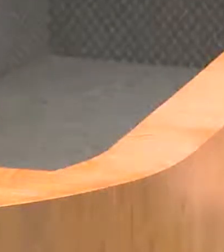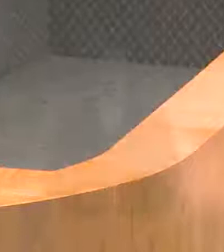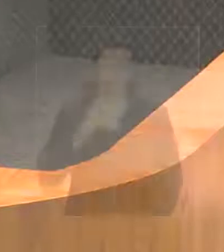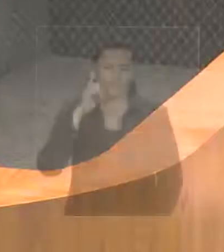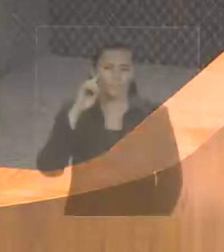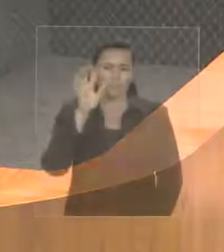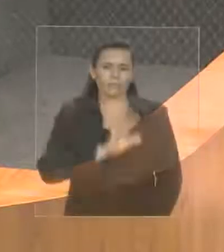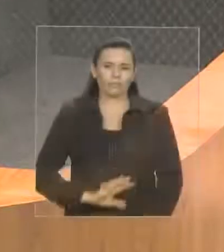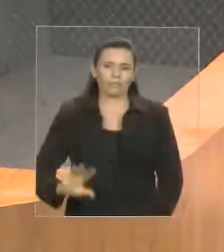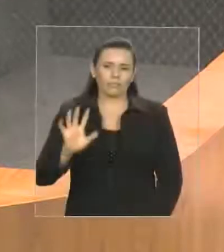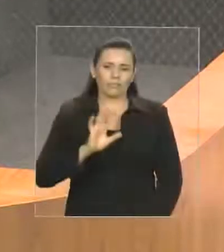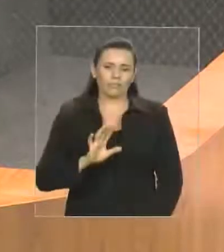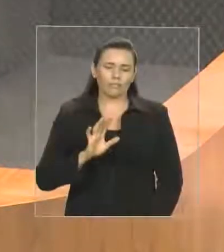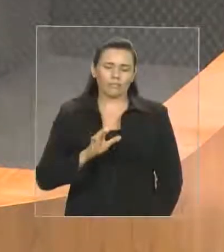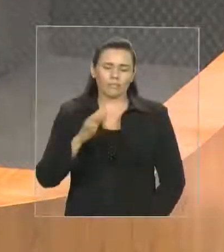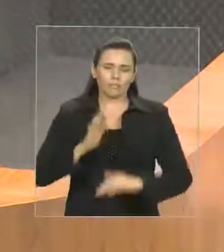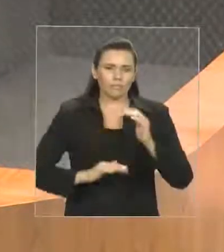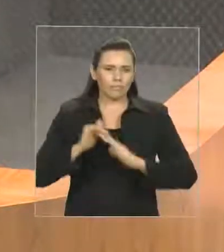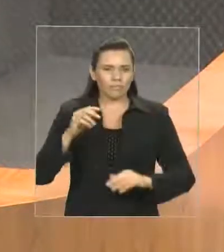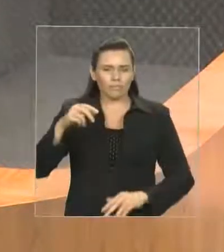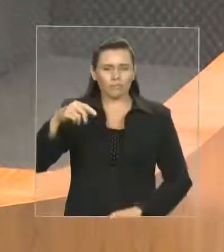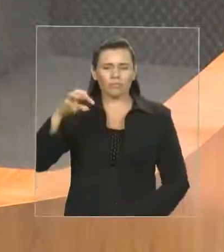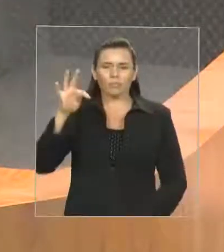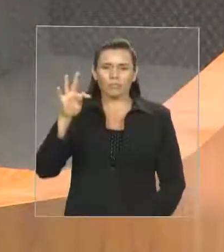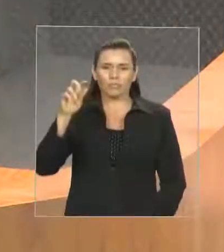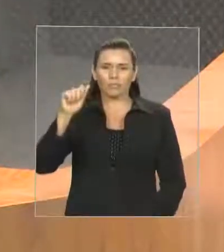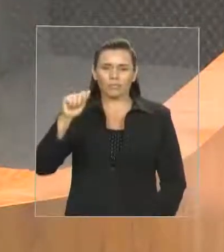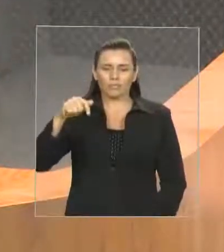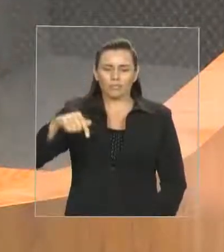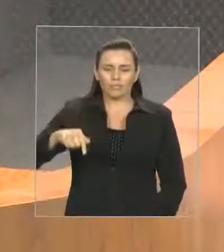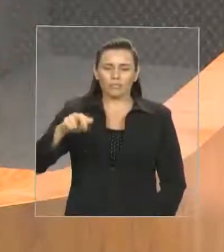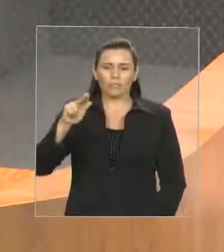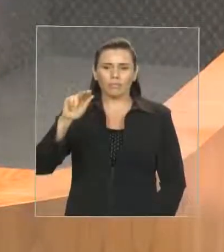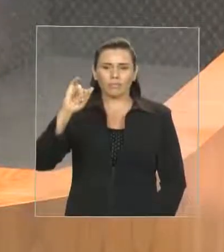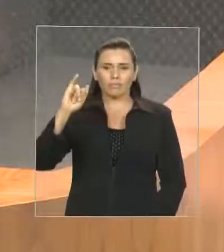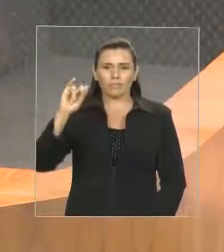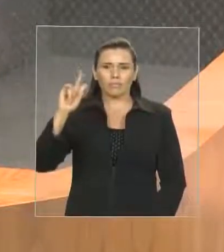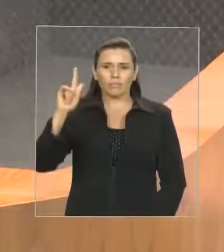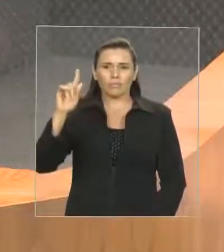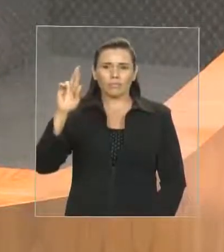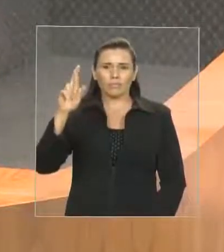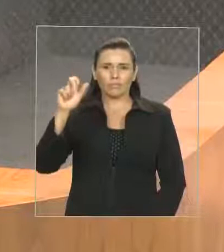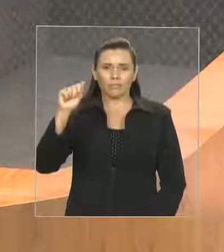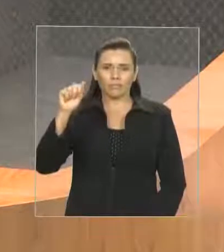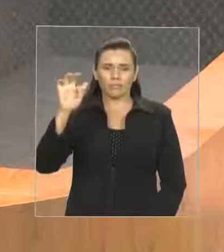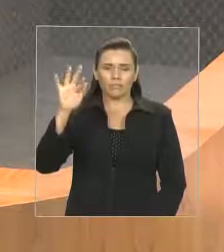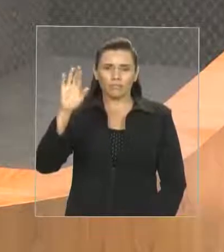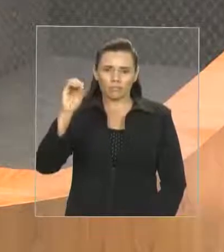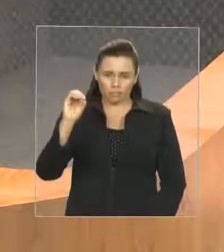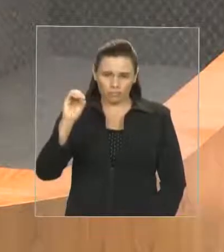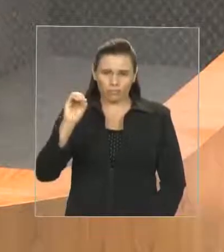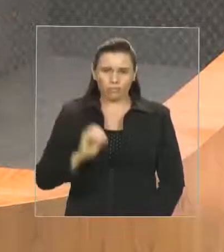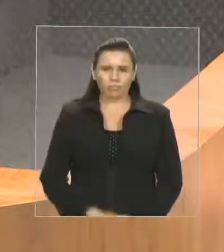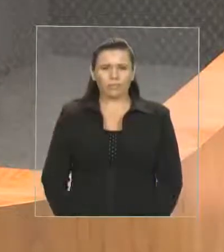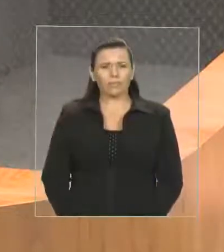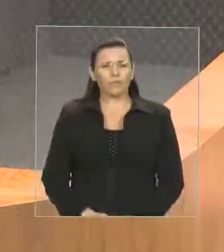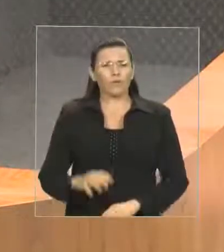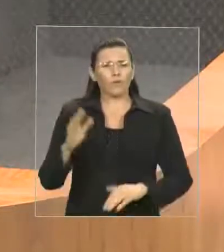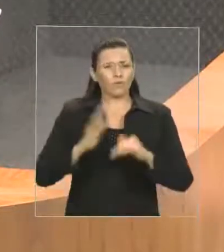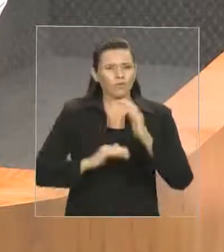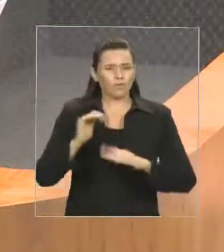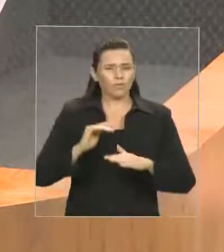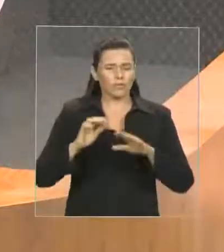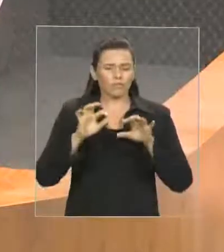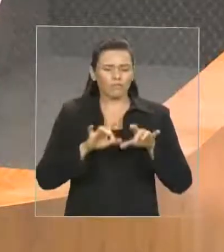do Taquígrafo. Esta foi a data escolhida pela classe, reunida soberanamente em